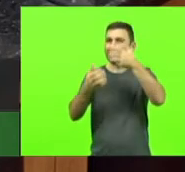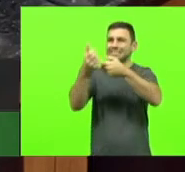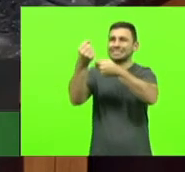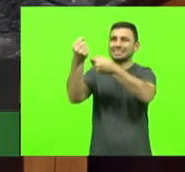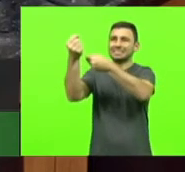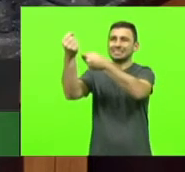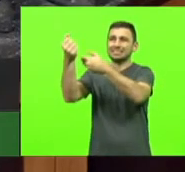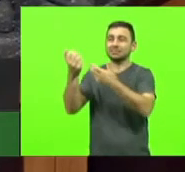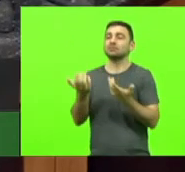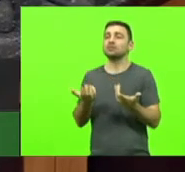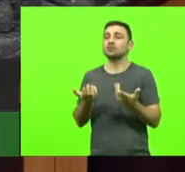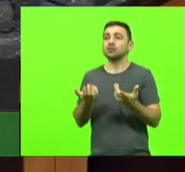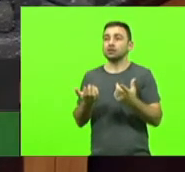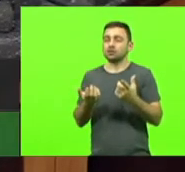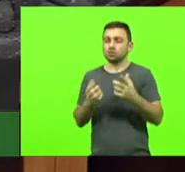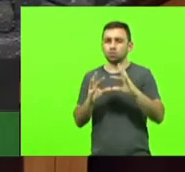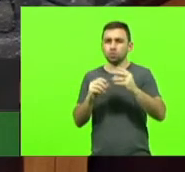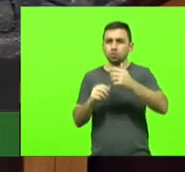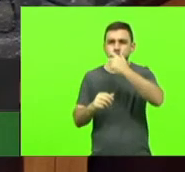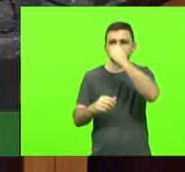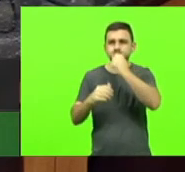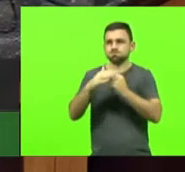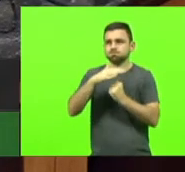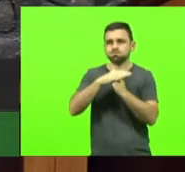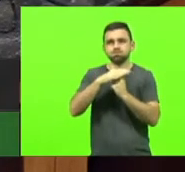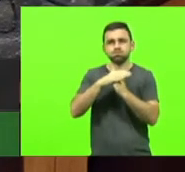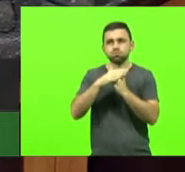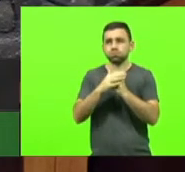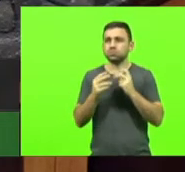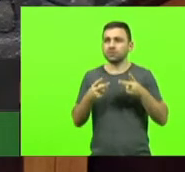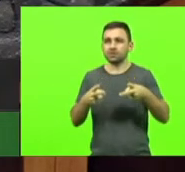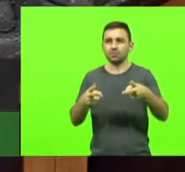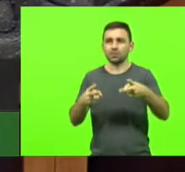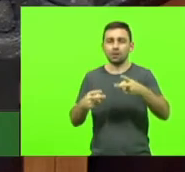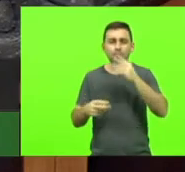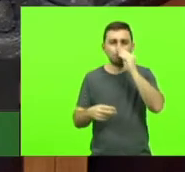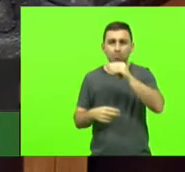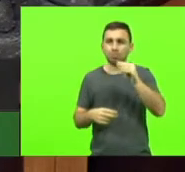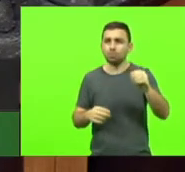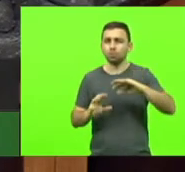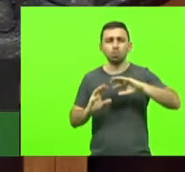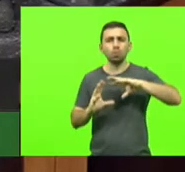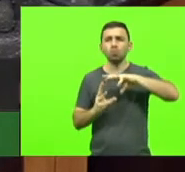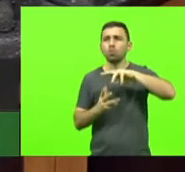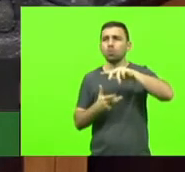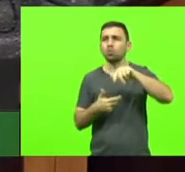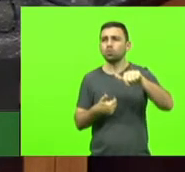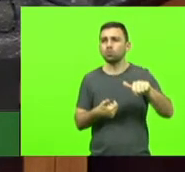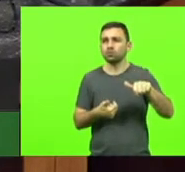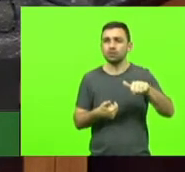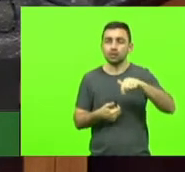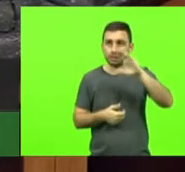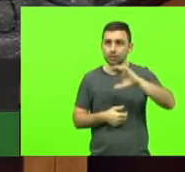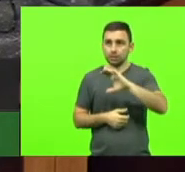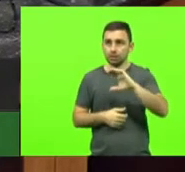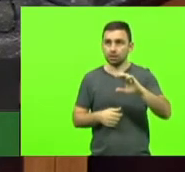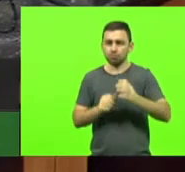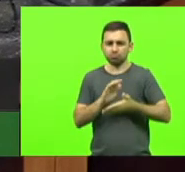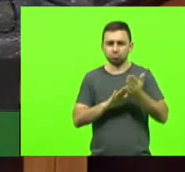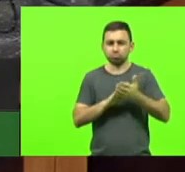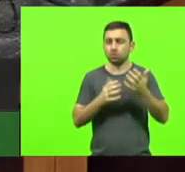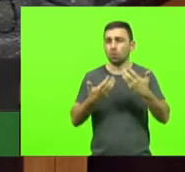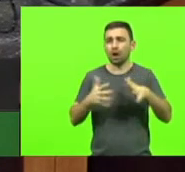Voos saem superlotados e por hora segue um descaso internacional. Cristãos fogem para não serem